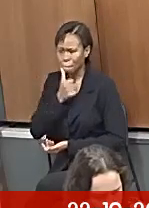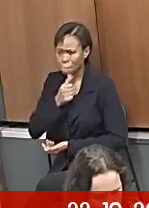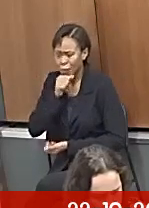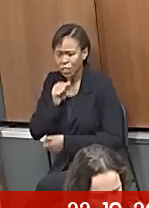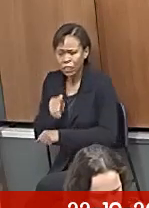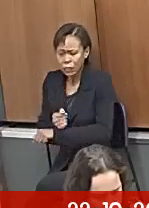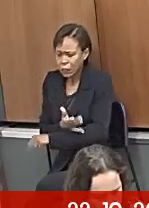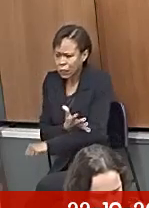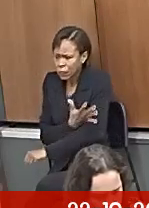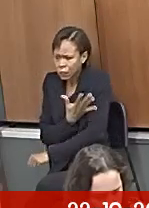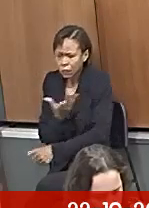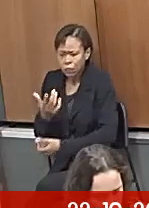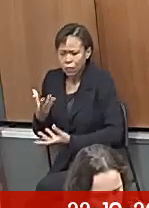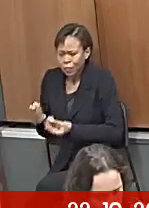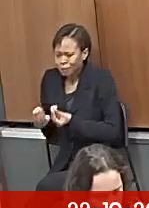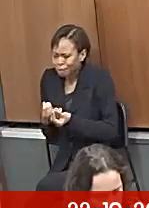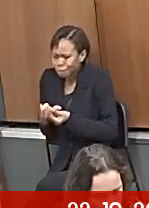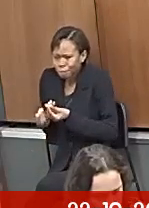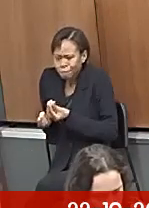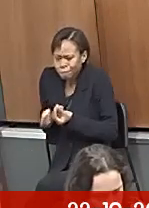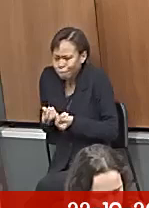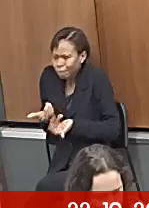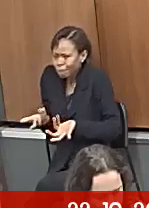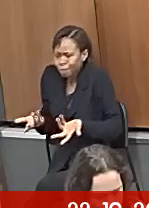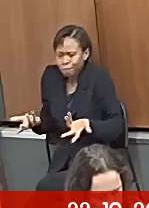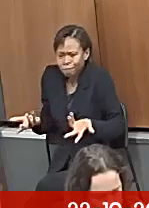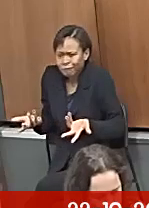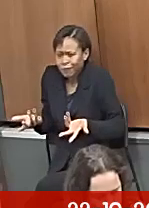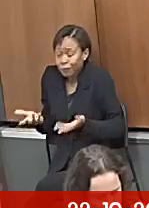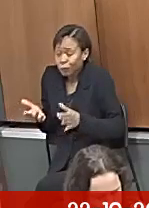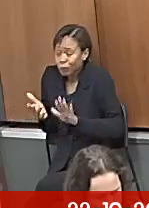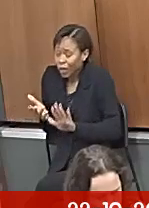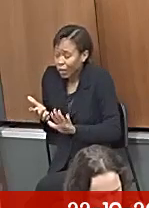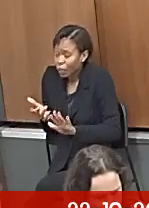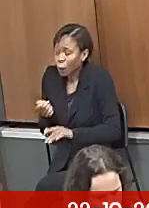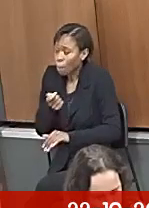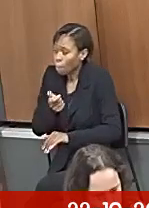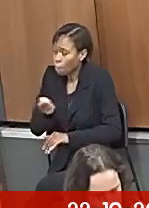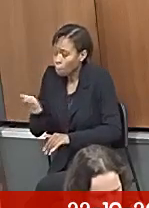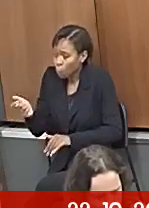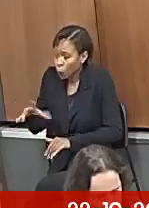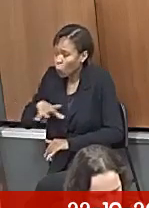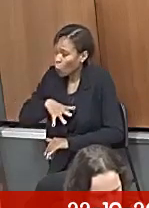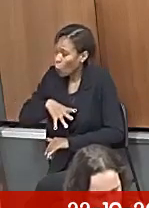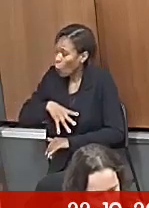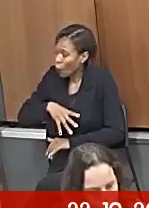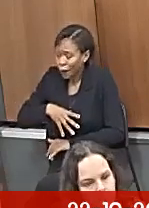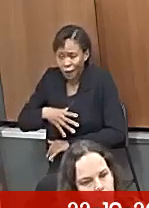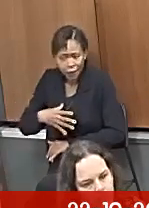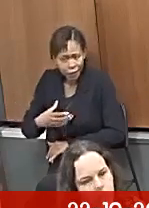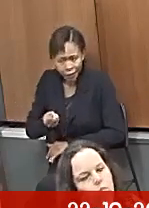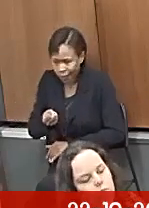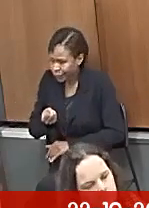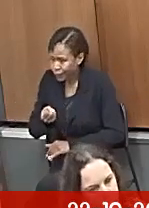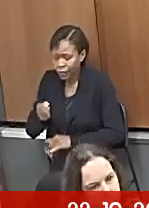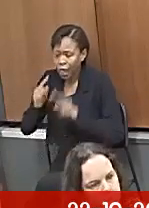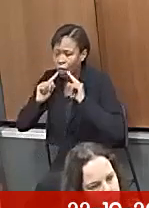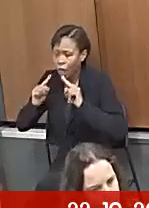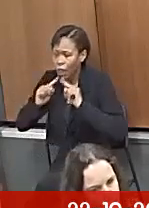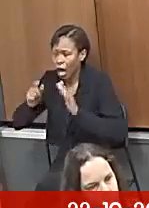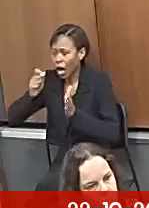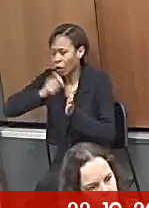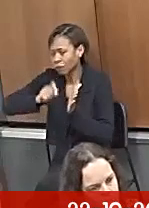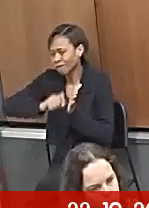falou, e poucas têm coragem de formalizar uma reclamação,